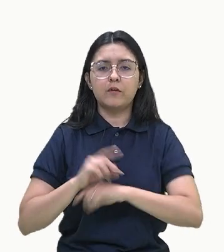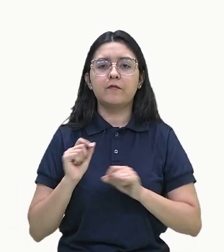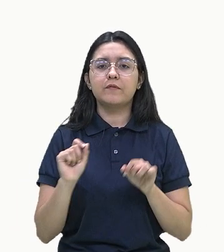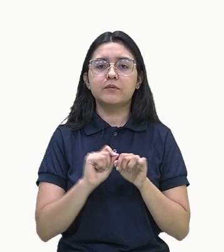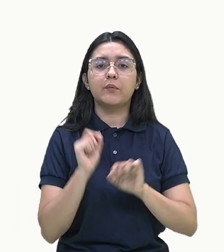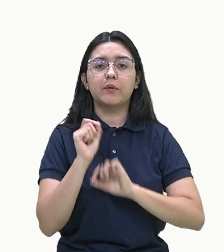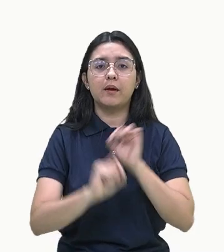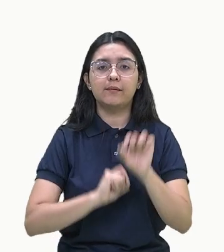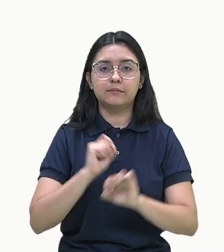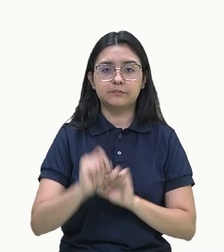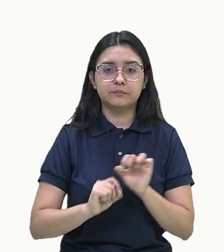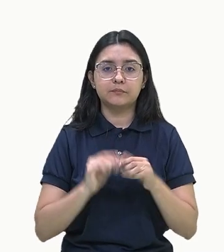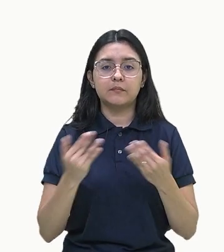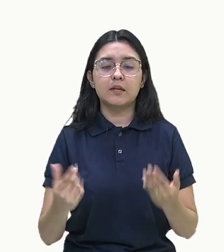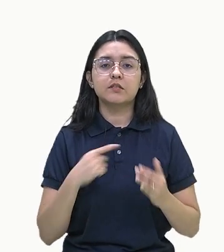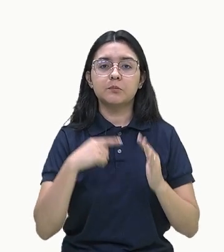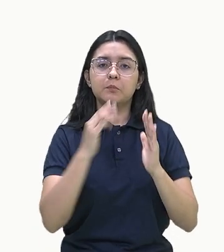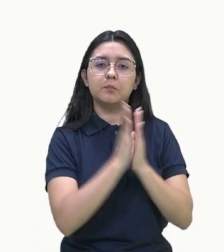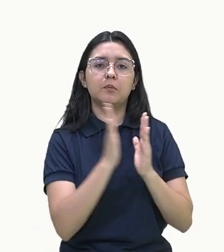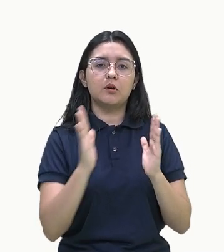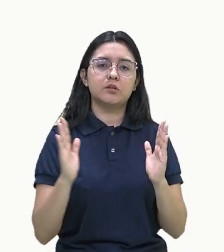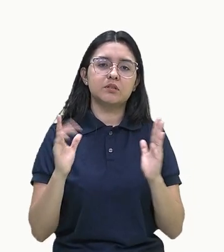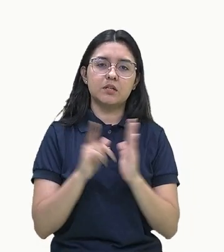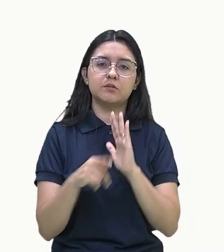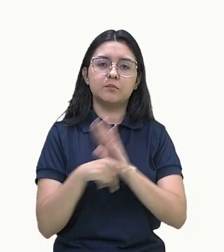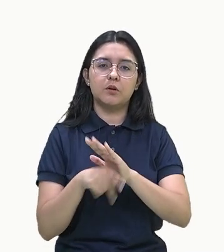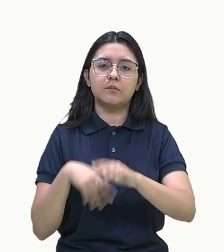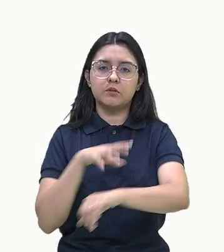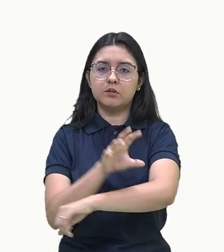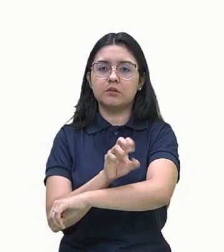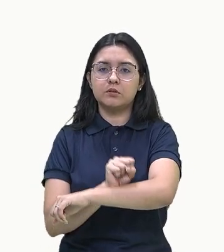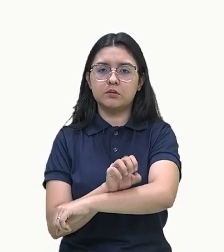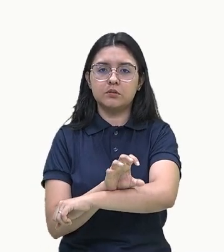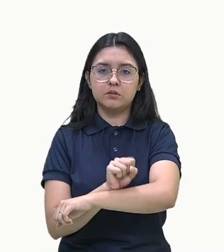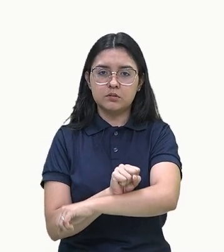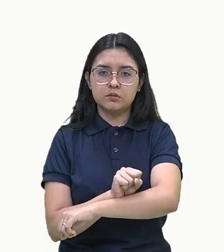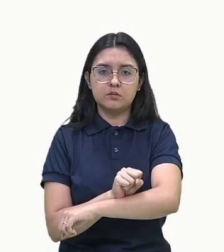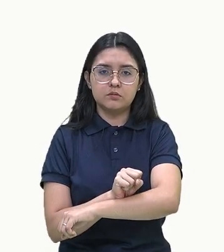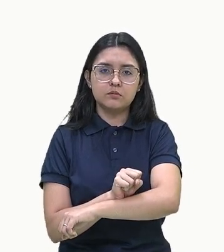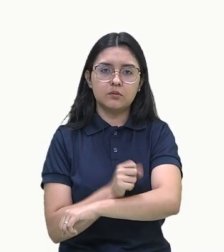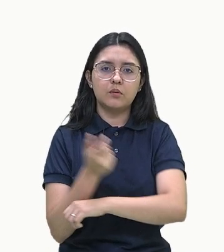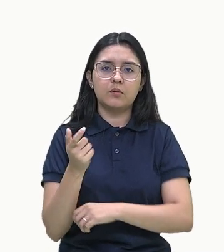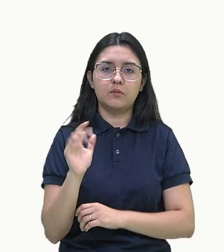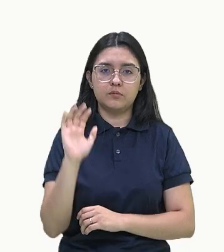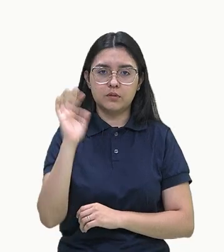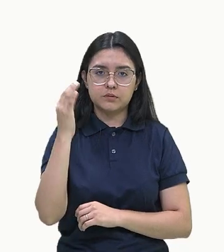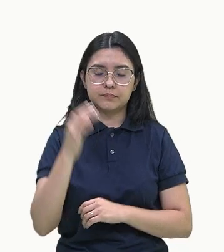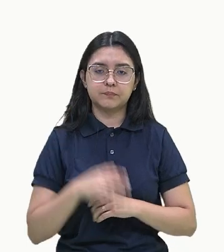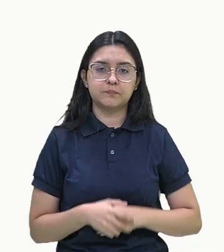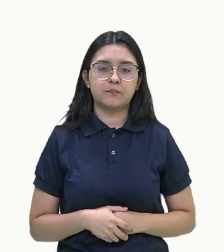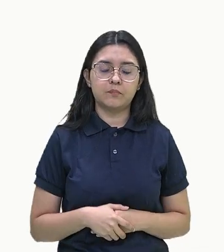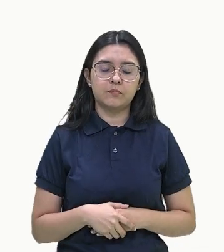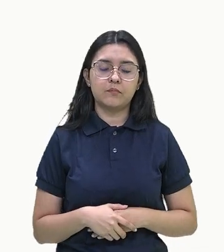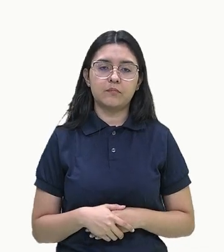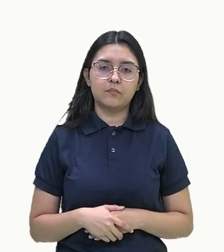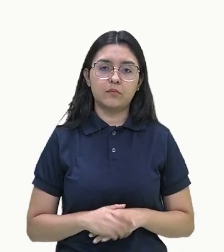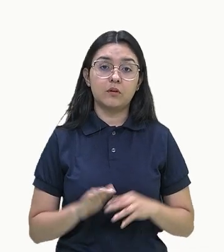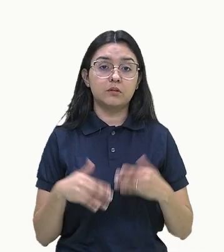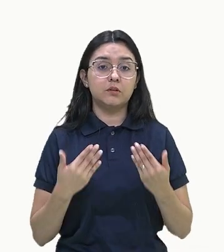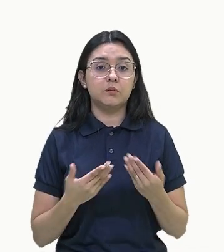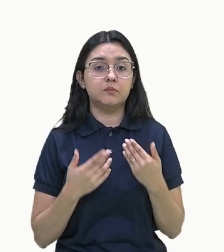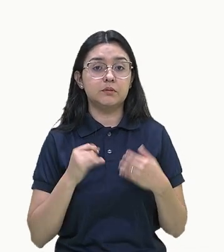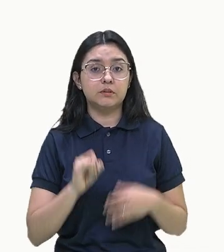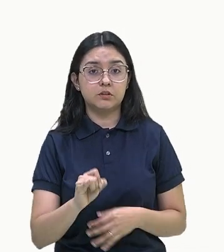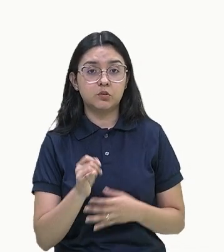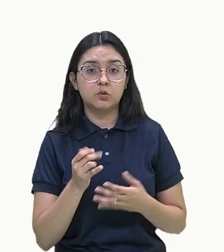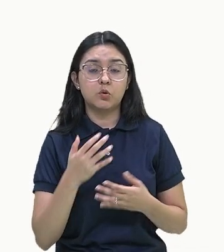com que esses processos de contração e relaxamento, eles ocorram. E para quem gosta